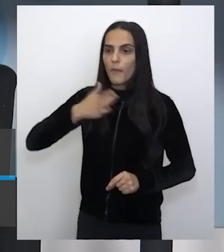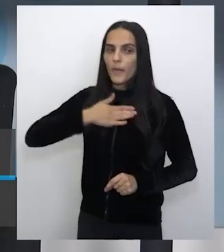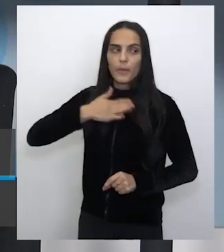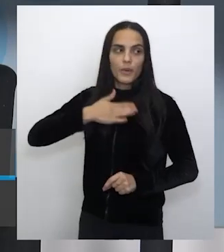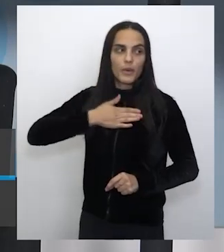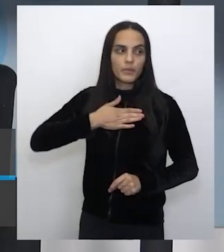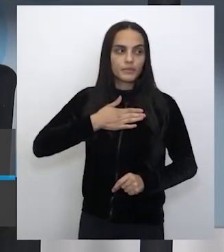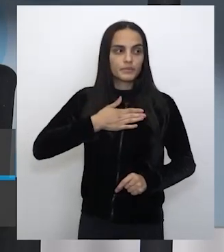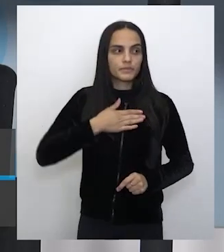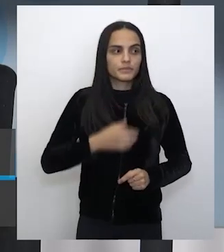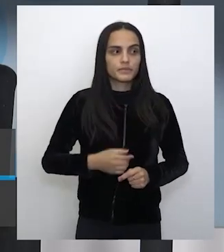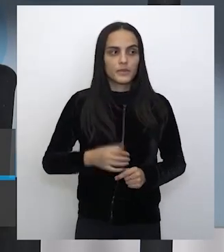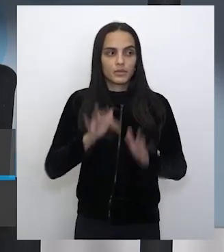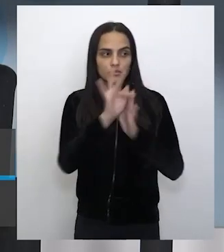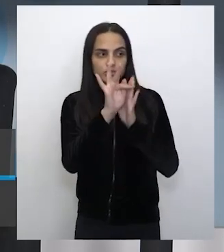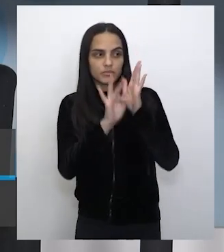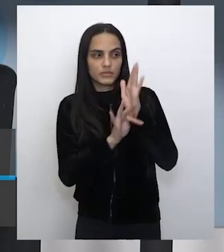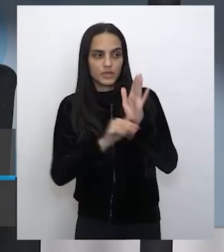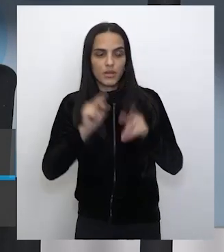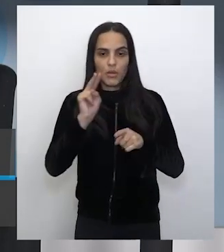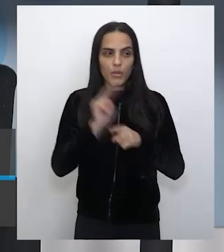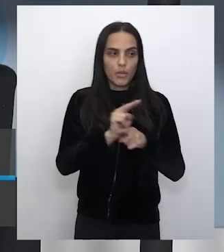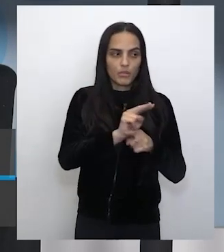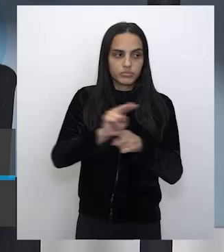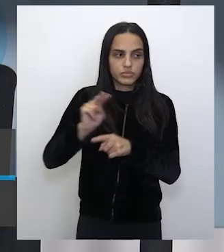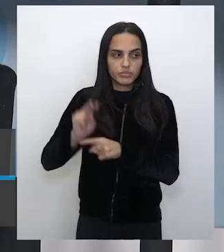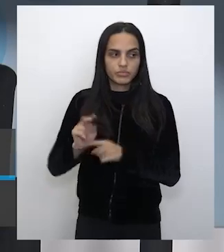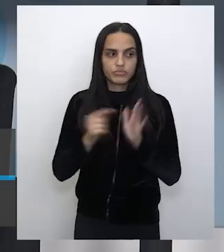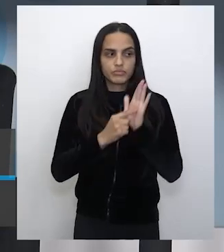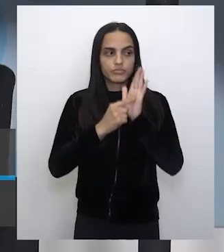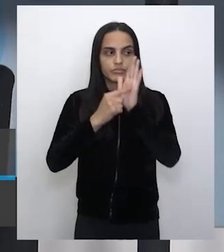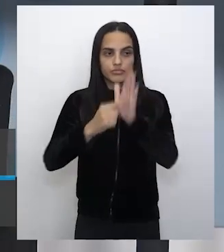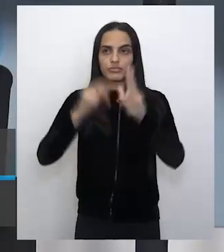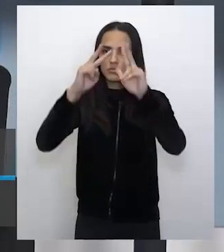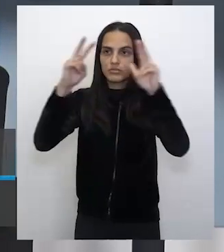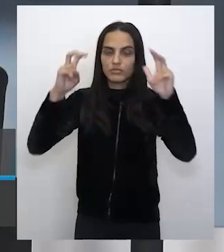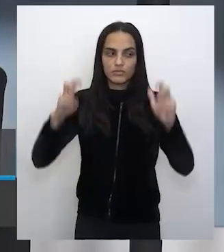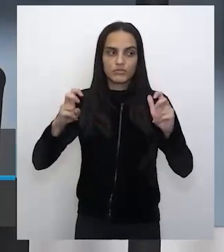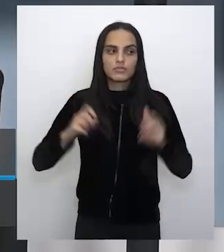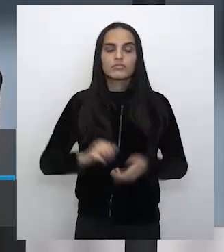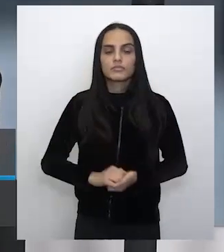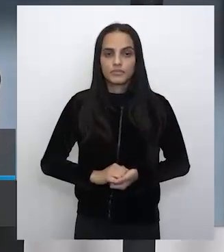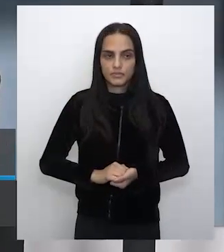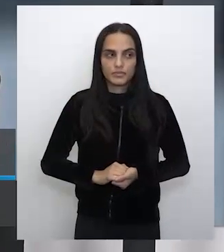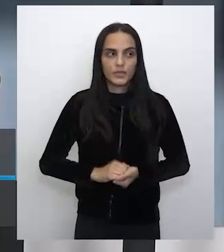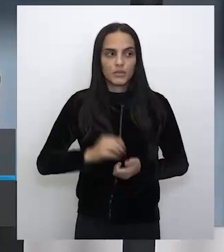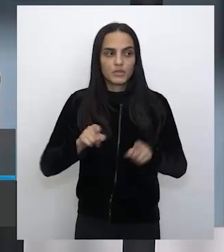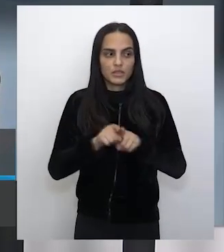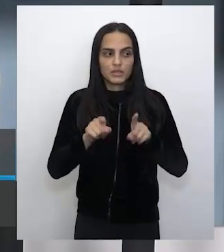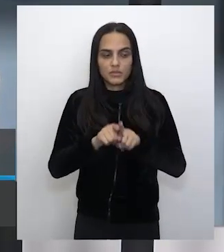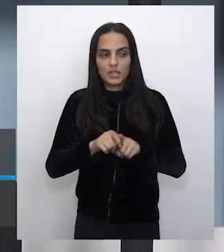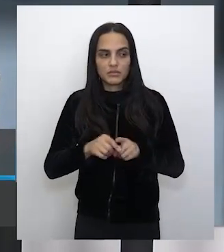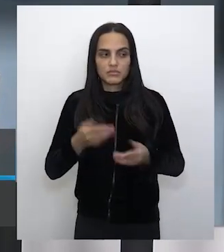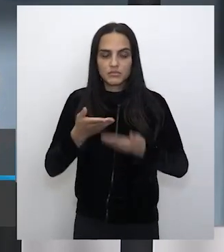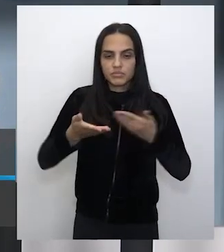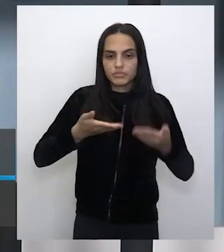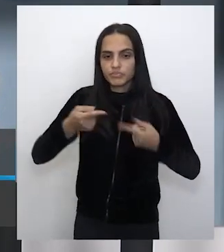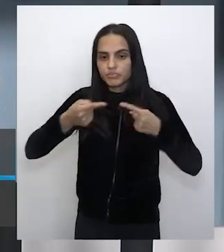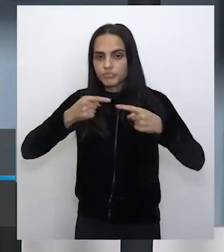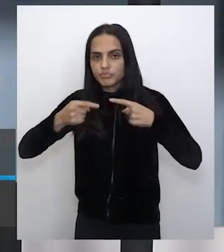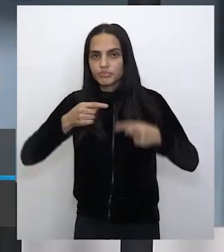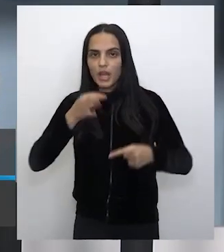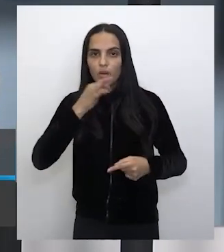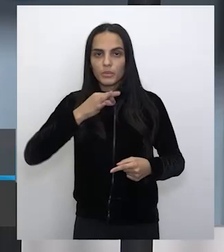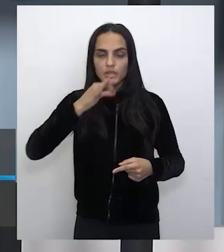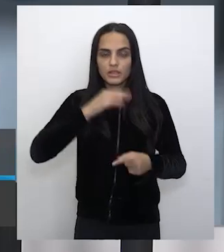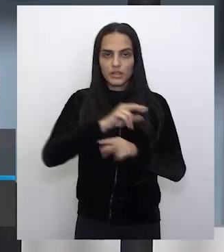expositivo argumentativo é apresentar algum tema, algum assunto e argumentar sobre o mesmo assunto. Acho que